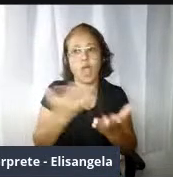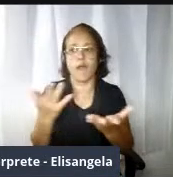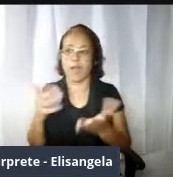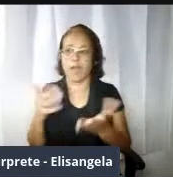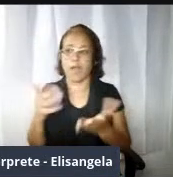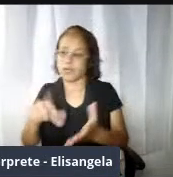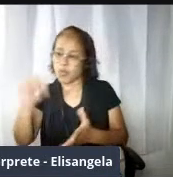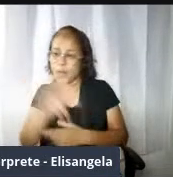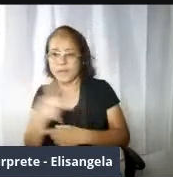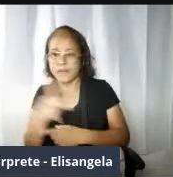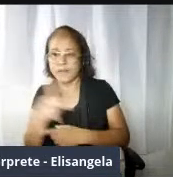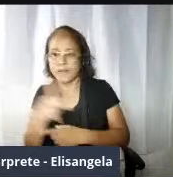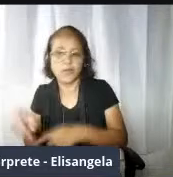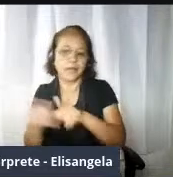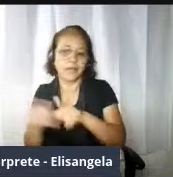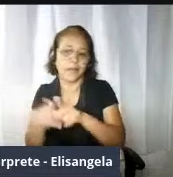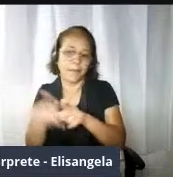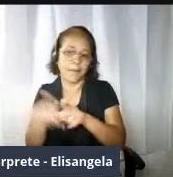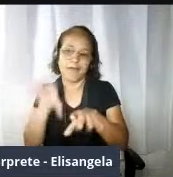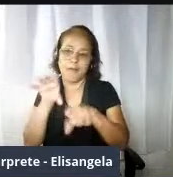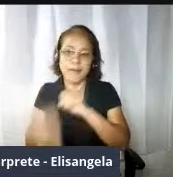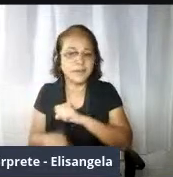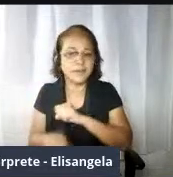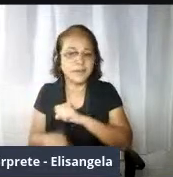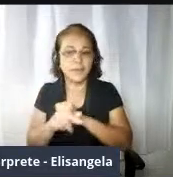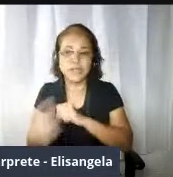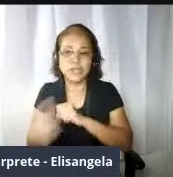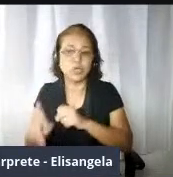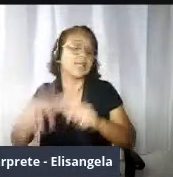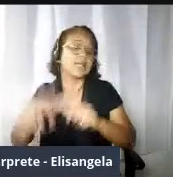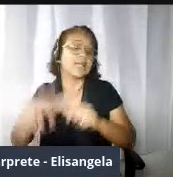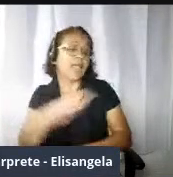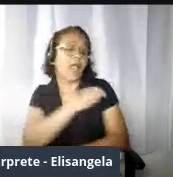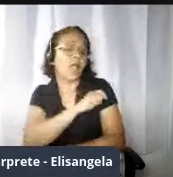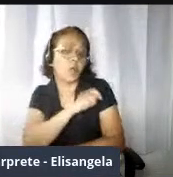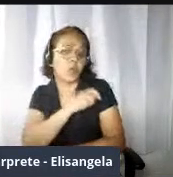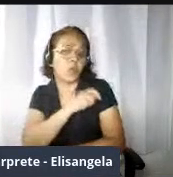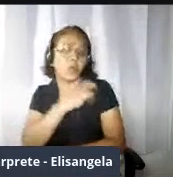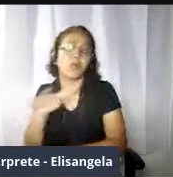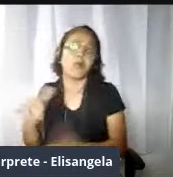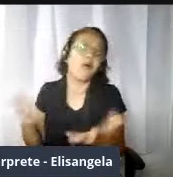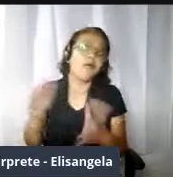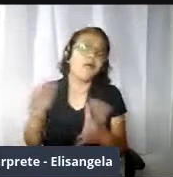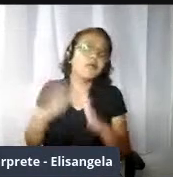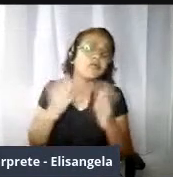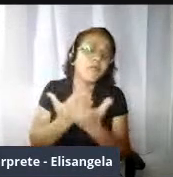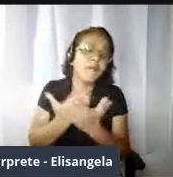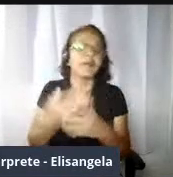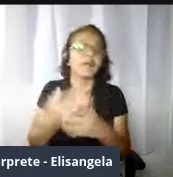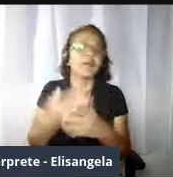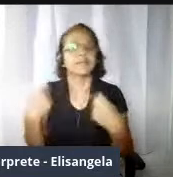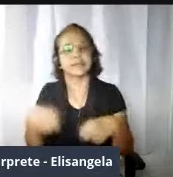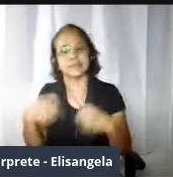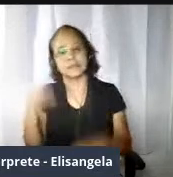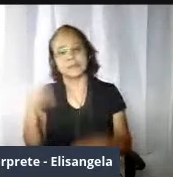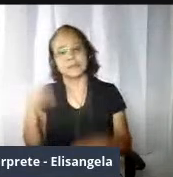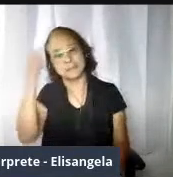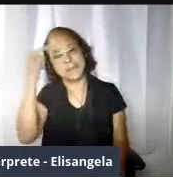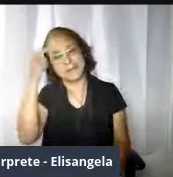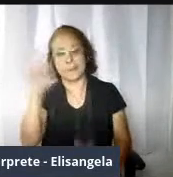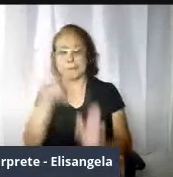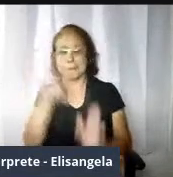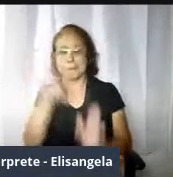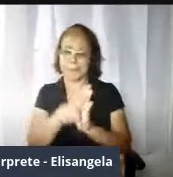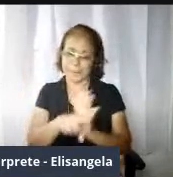na formação dos professores, na escolha de quem é aluno, aluno de qual escola, né? Eu acho que essas pesquisas